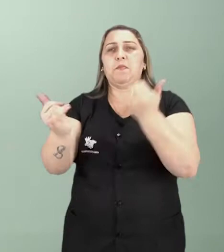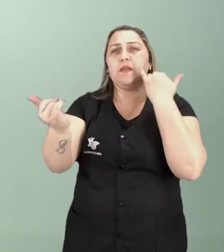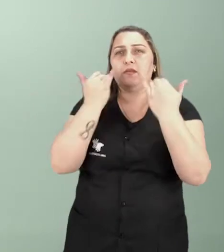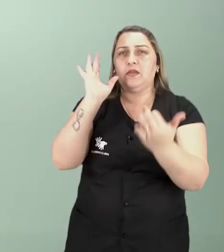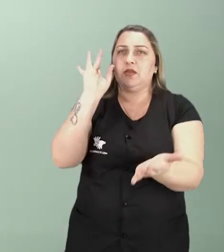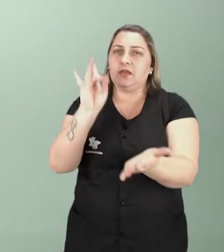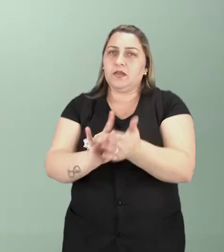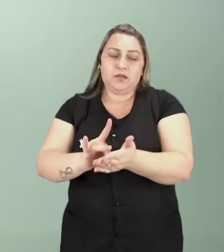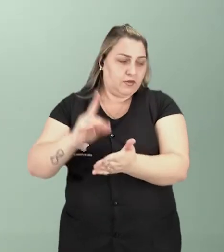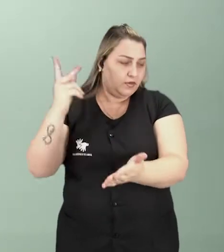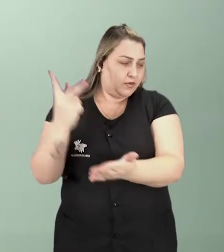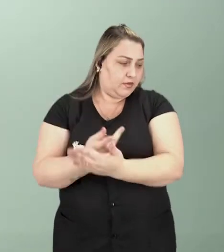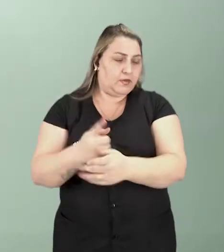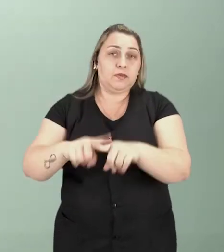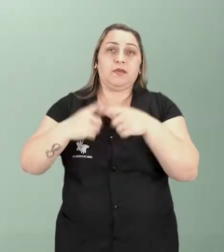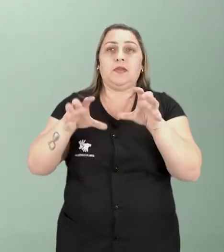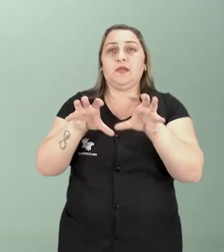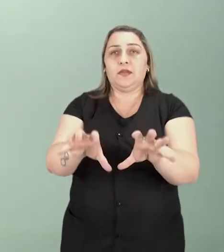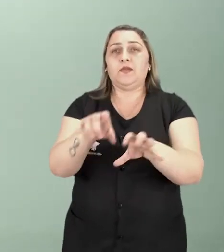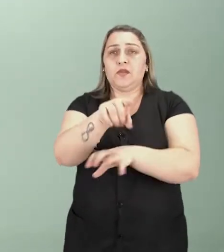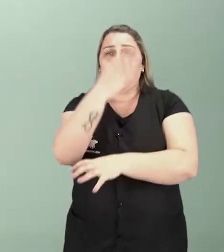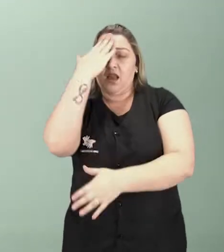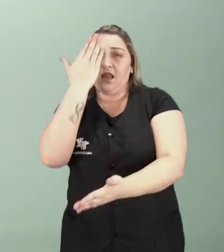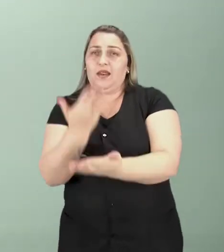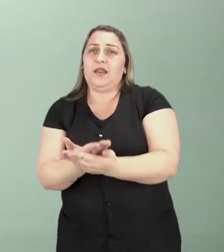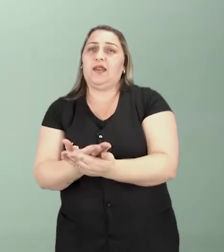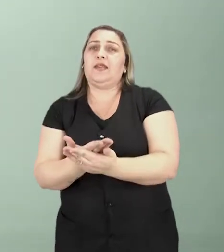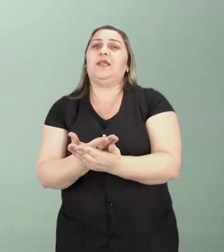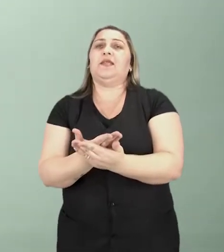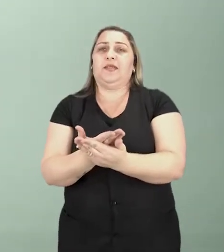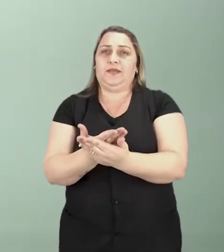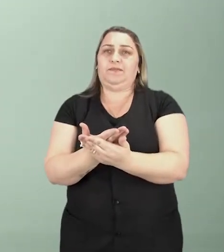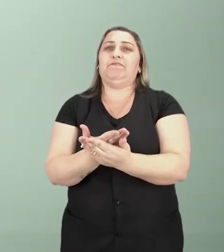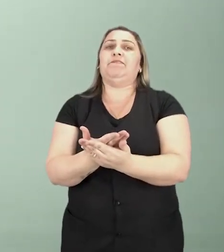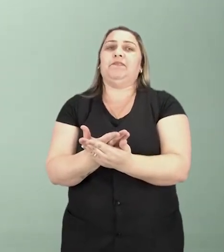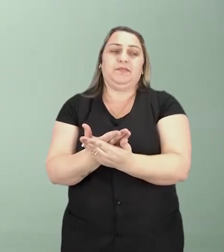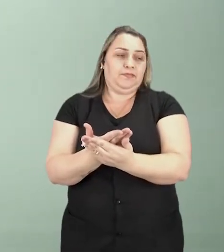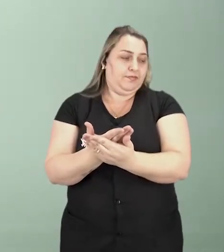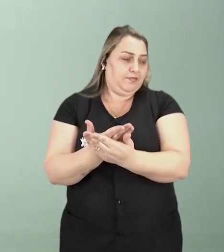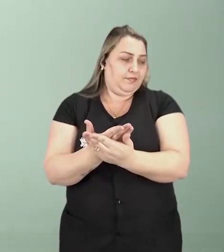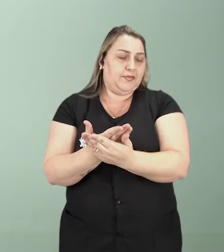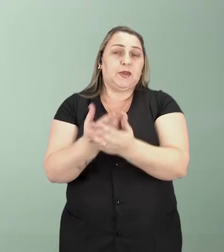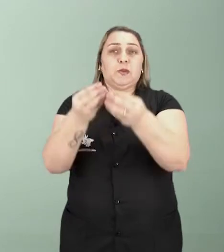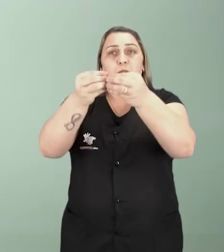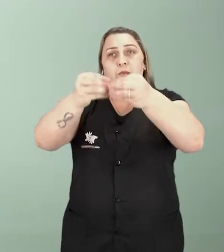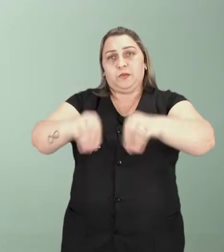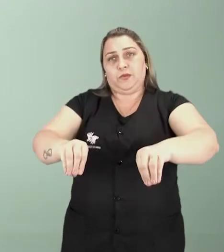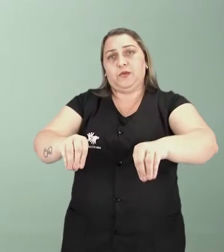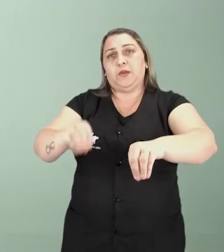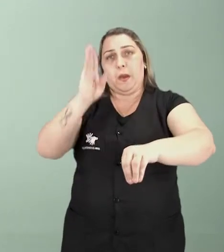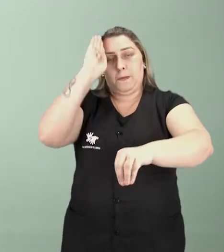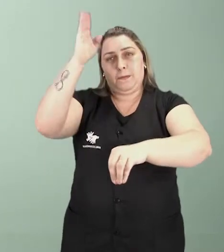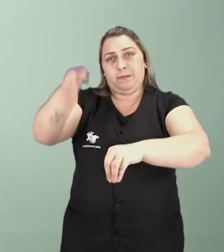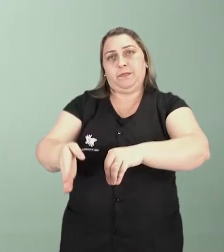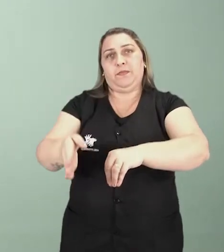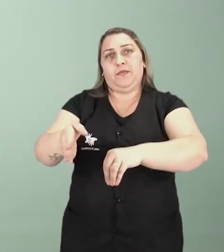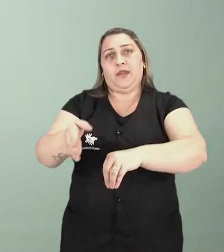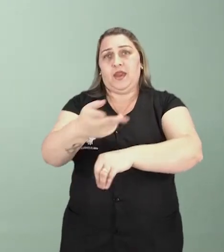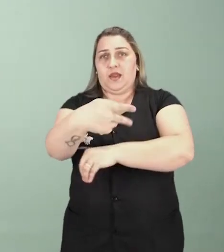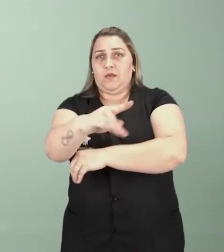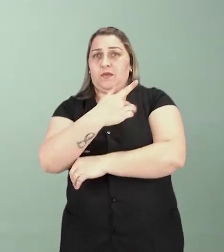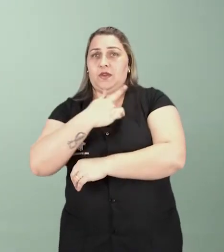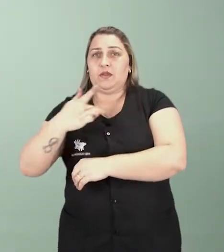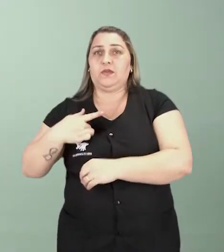onde vem, mas mesmo assim você acredita e acaba caindo, e isso muitas vezes prejudica principalmente a